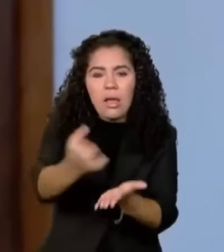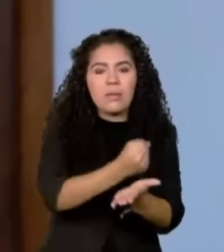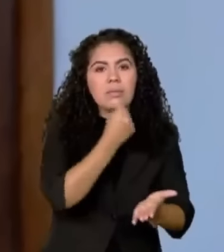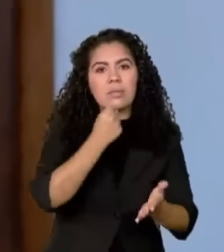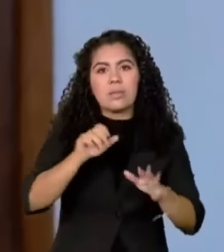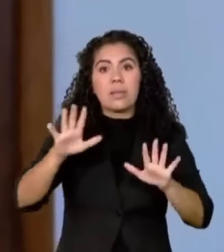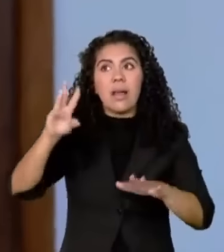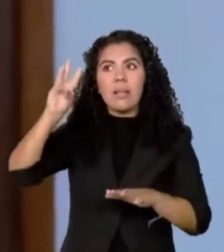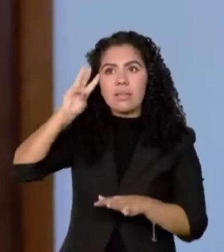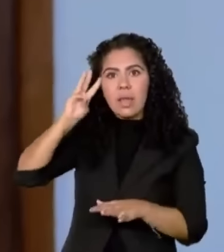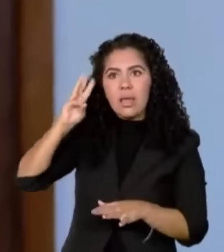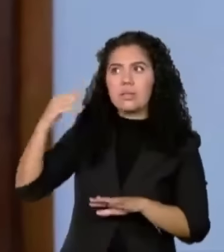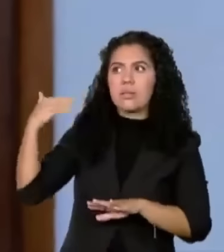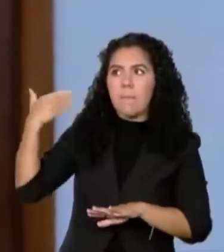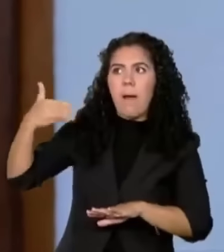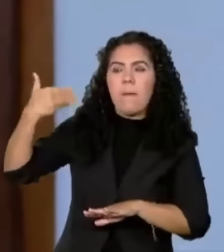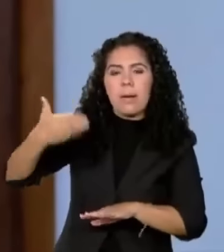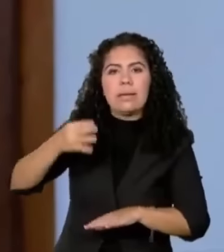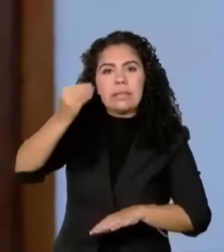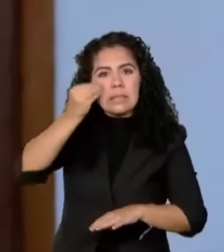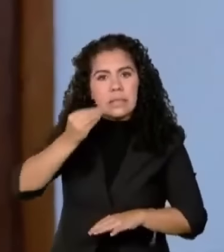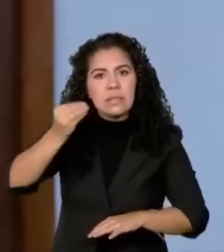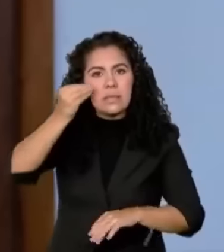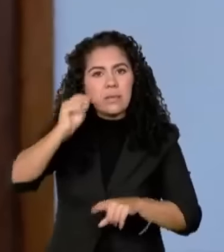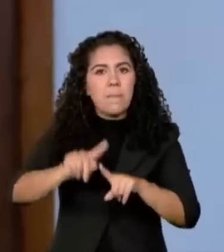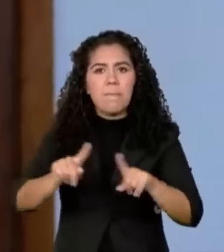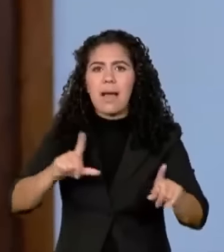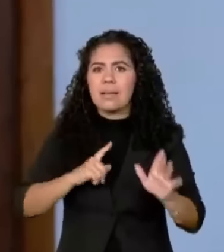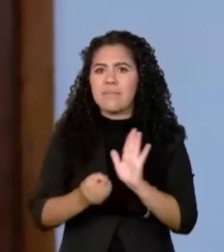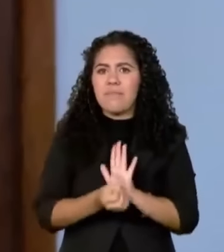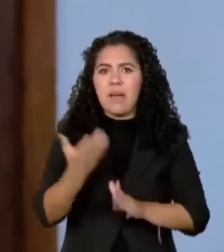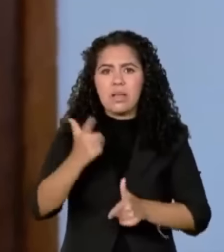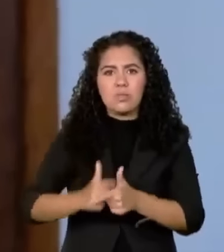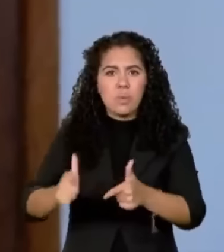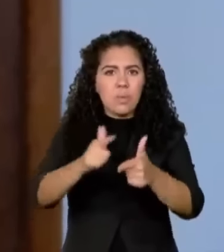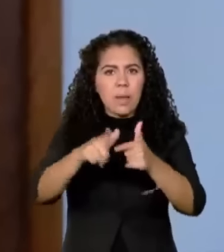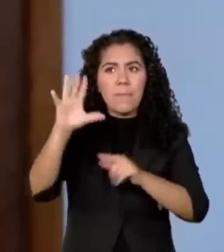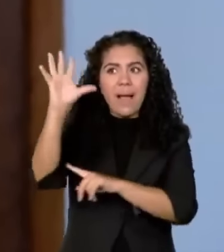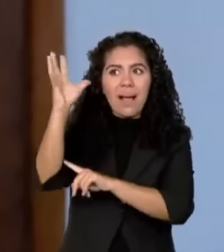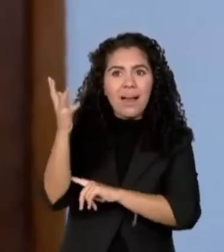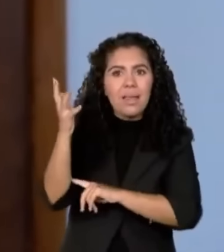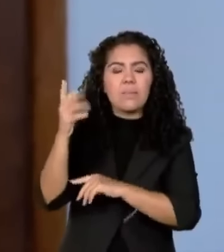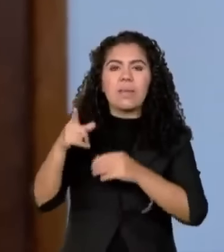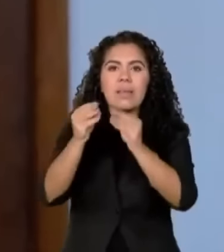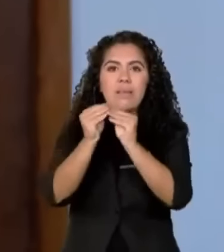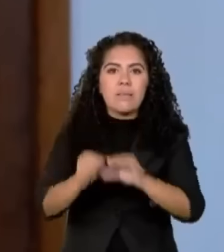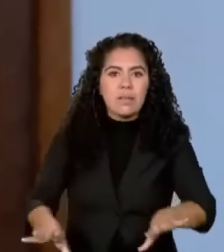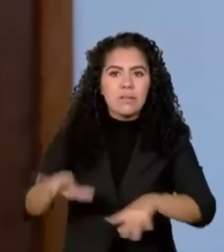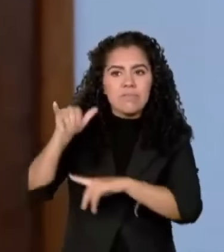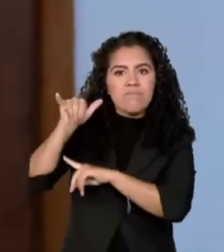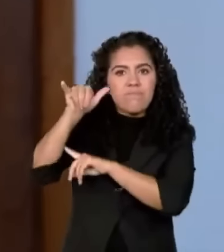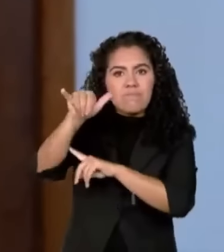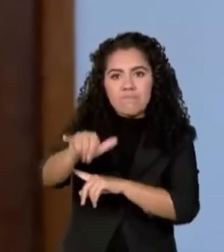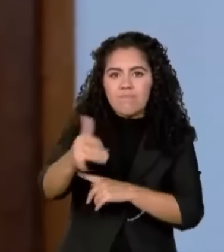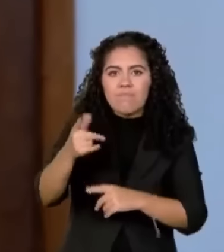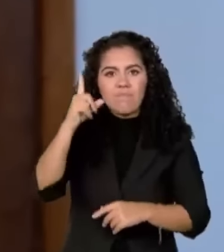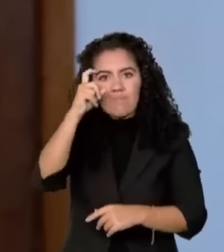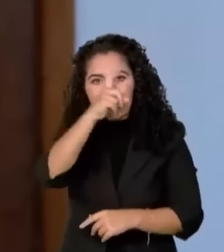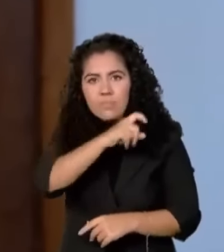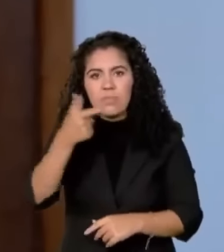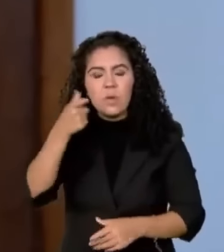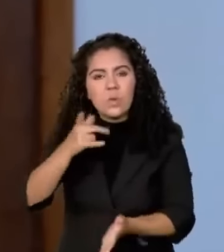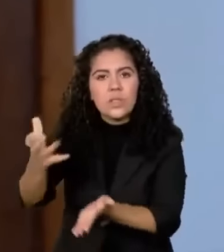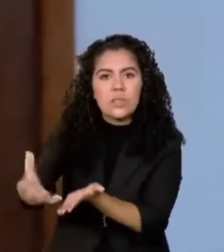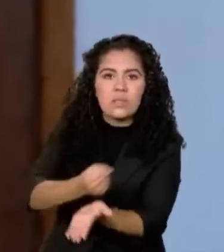terça-feira a gente mobiliza o que é possível, mas muito problema climático ainda que afeta o voo das aeronaves e a dificuldade para